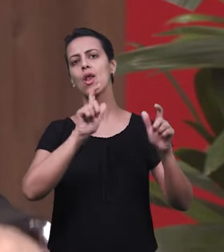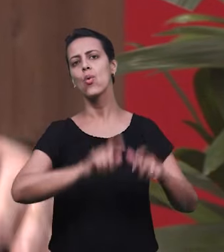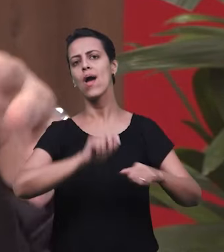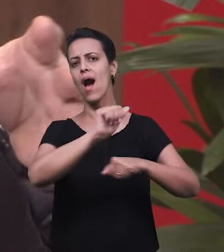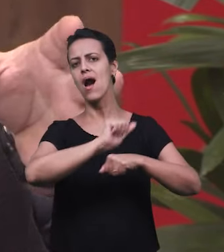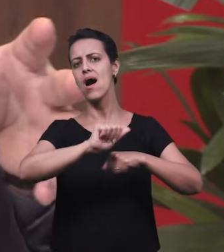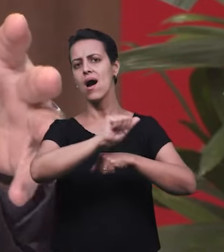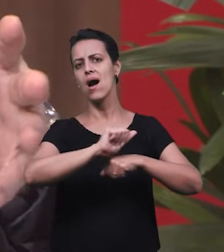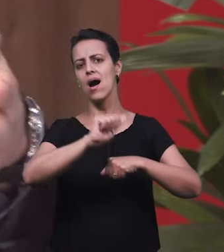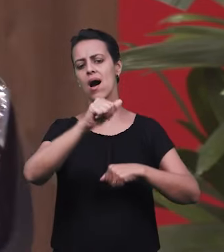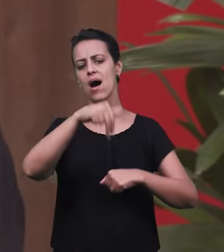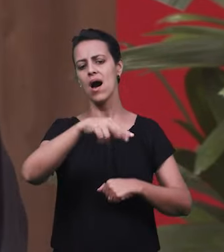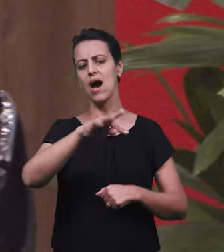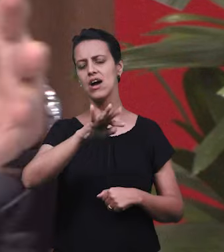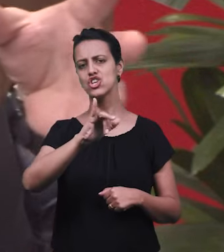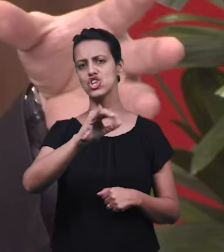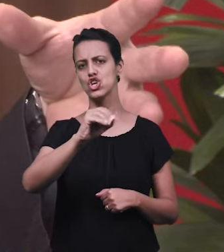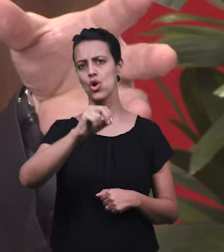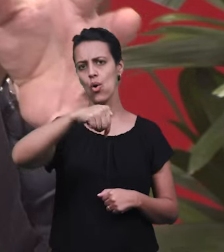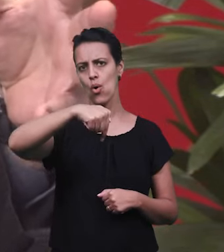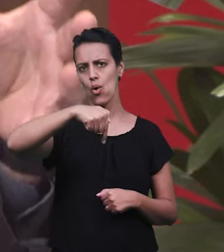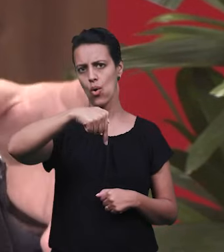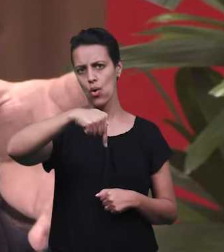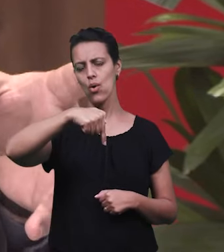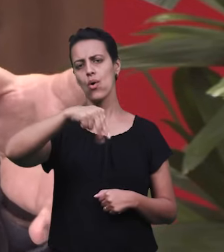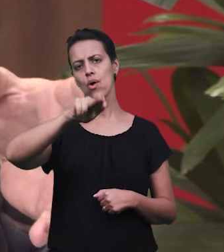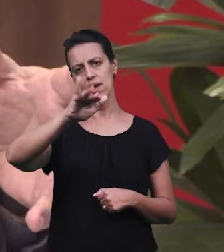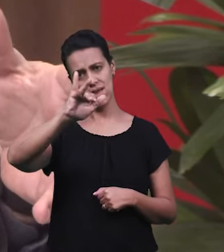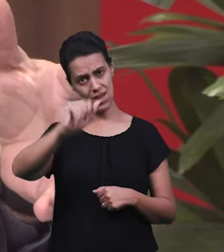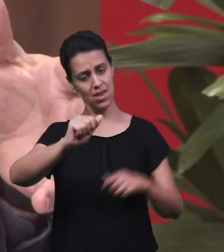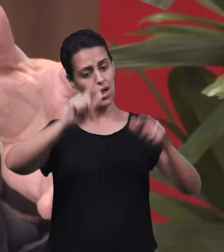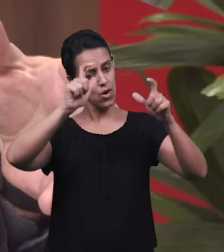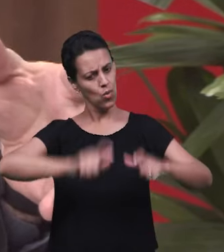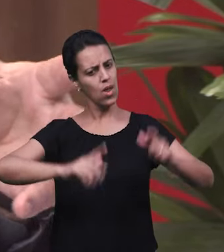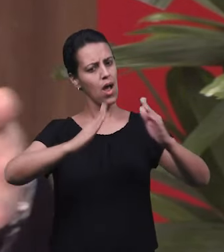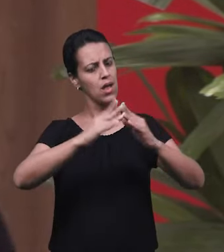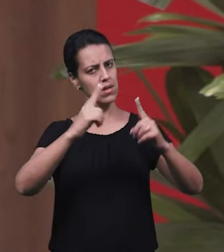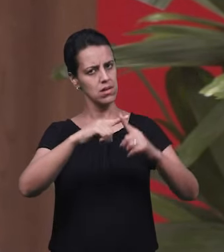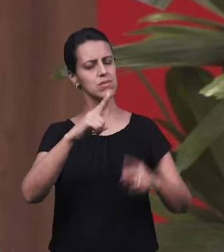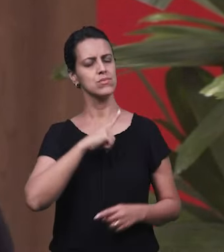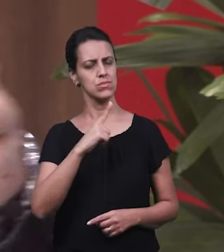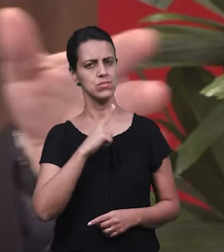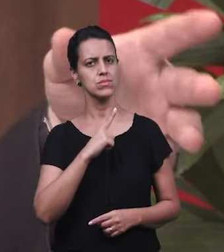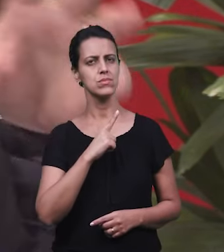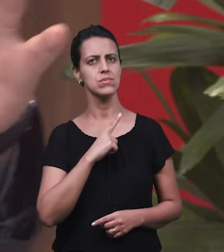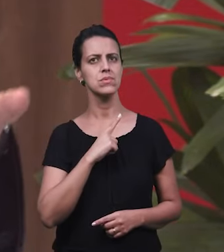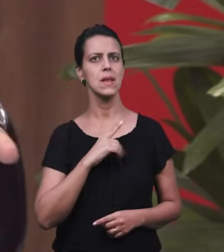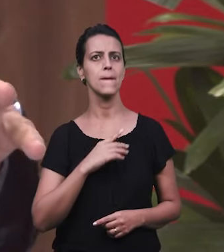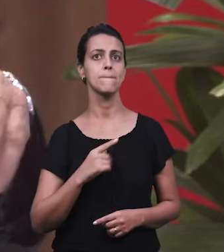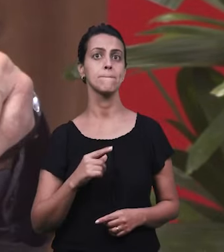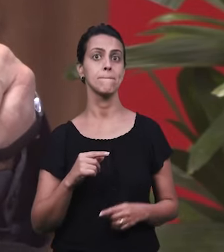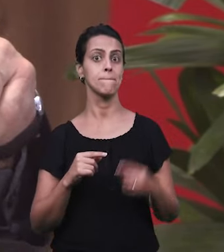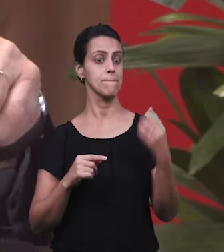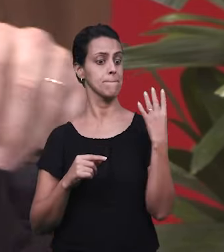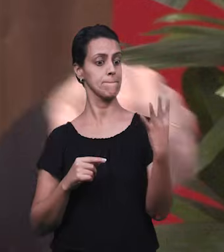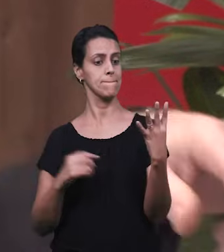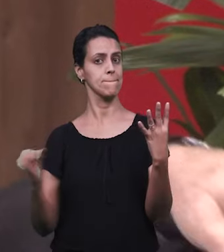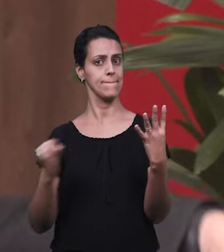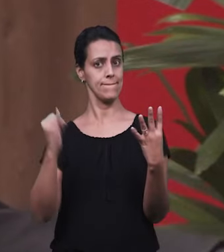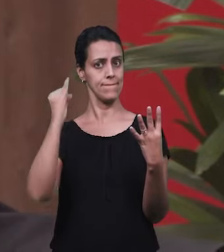Antioquia. Antioquia era uma base importante da igreja naquela época, Antioquia lá da Síria. Então nós tínhamos 4